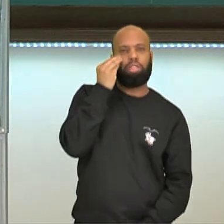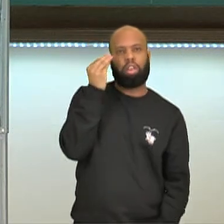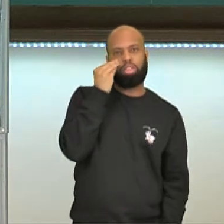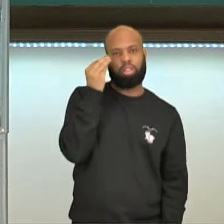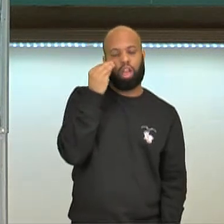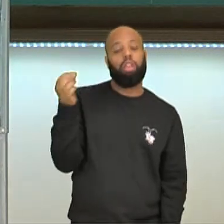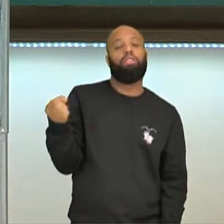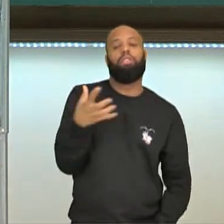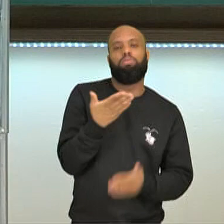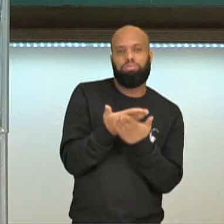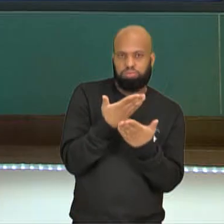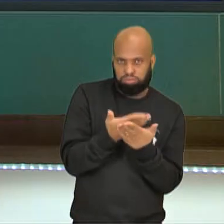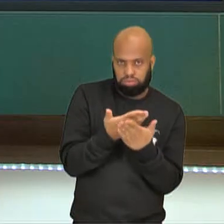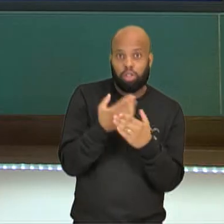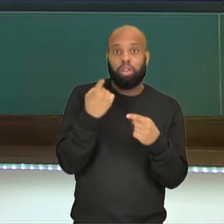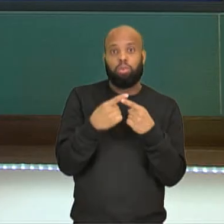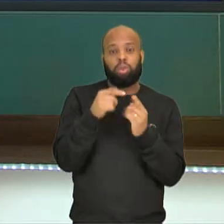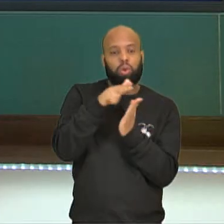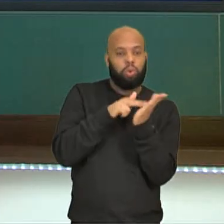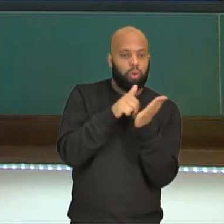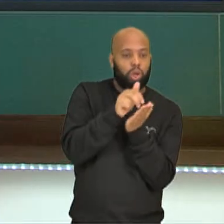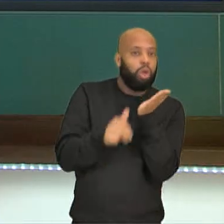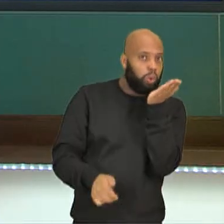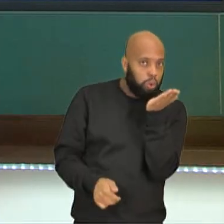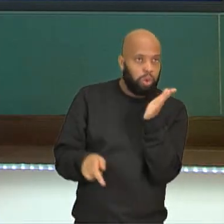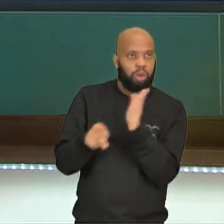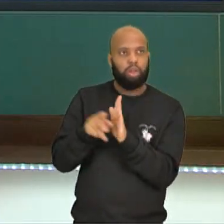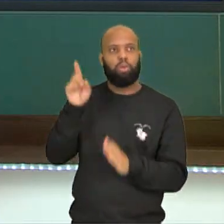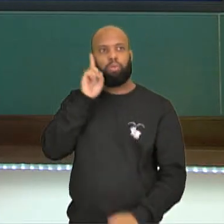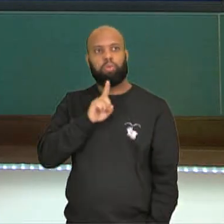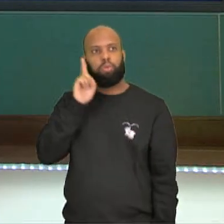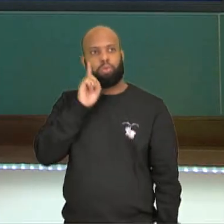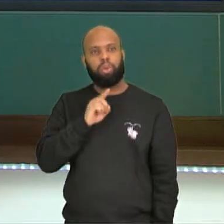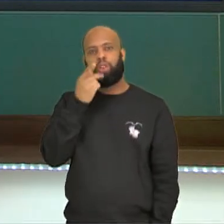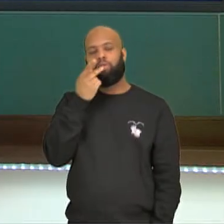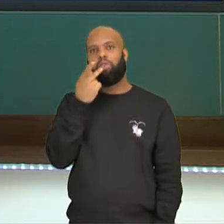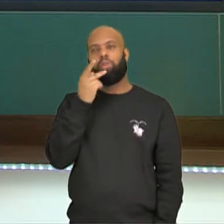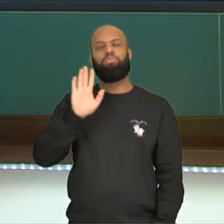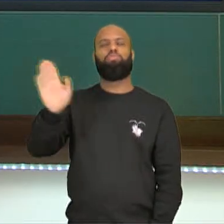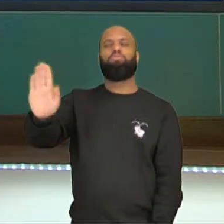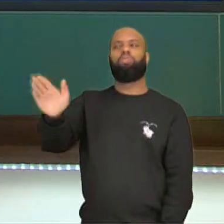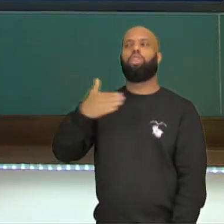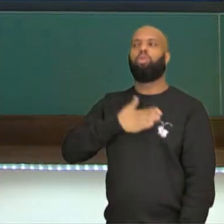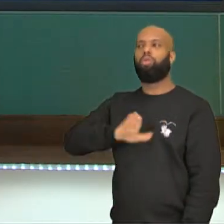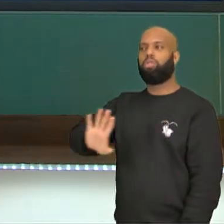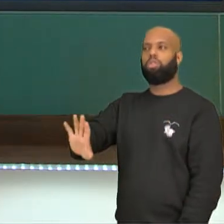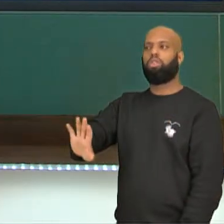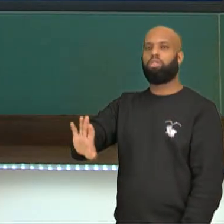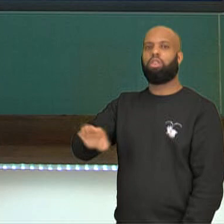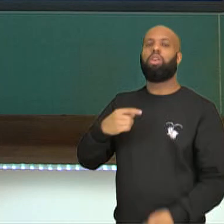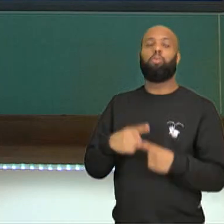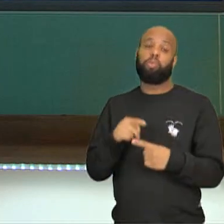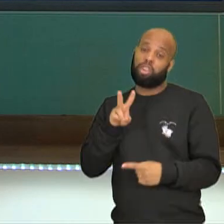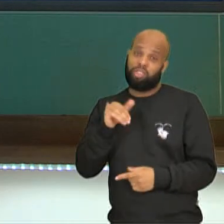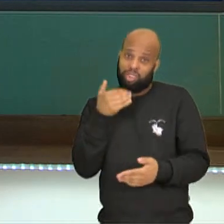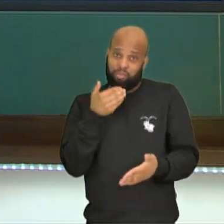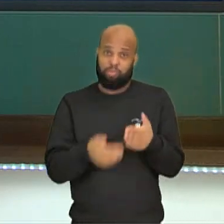novos estudos. Claro que os arqueólogos dos Estados Unidos, dor de cotovelo, não curtiram nem um pouquinho essa história de ter que perder